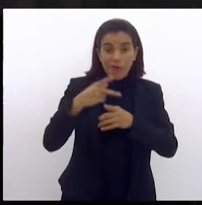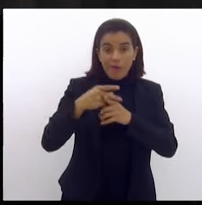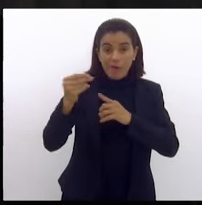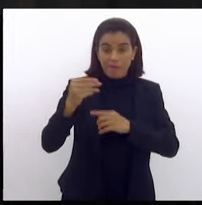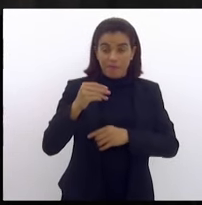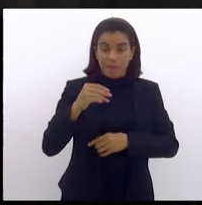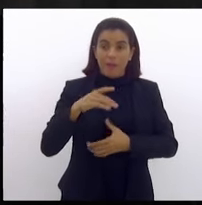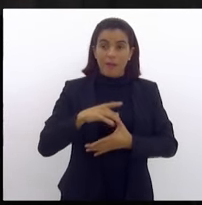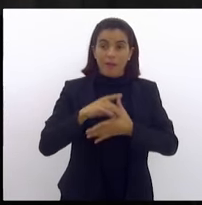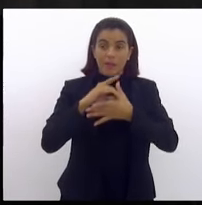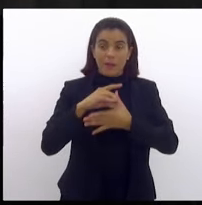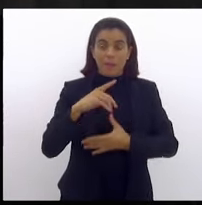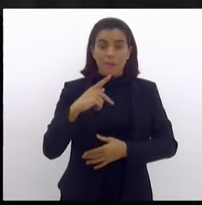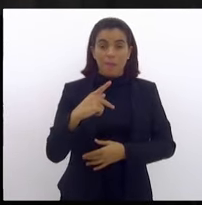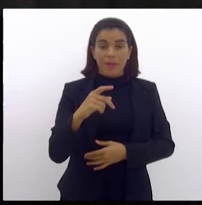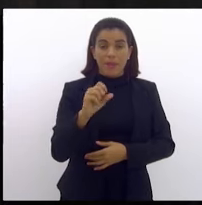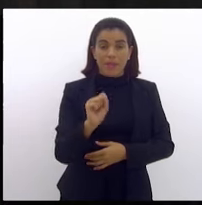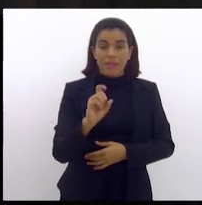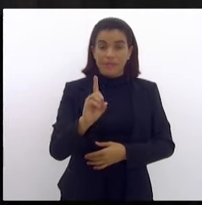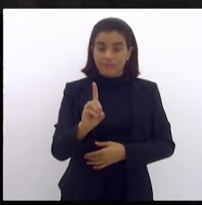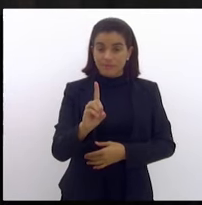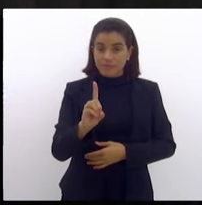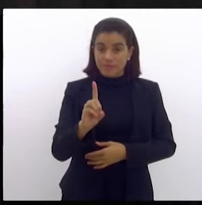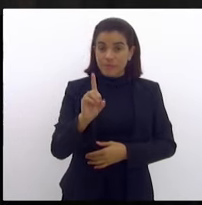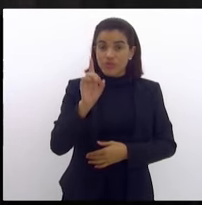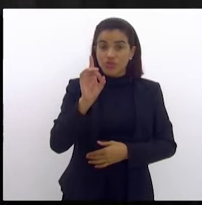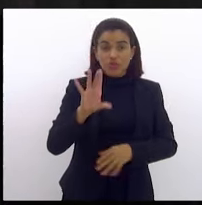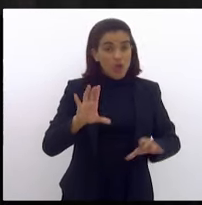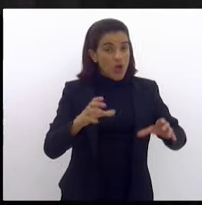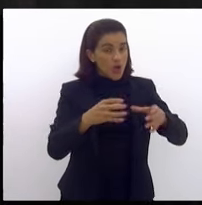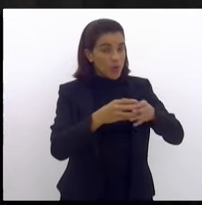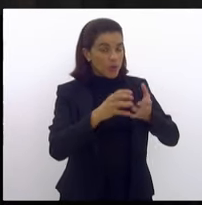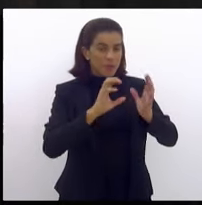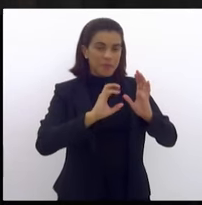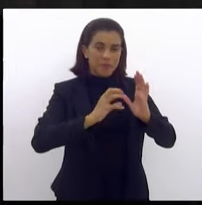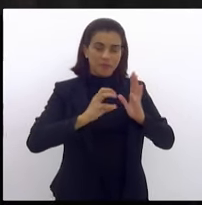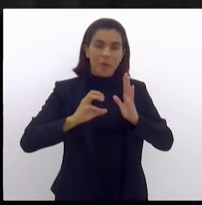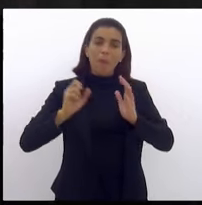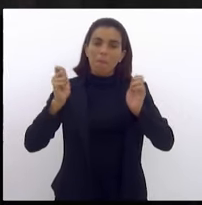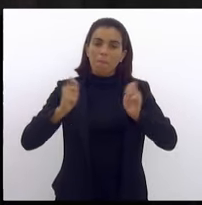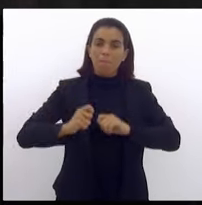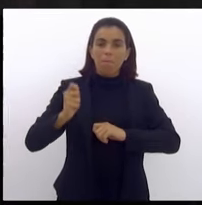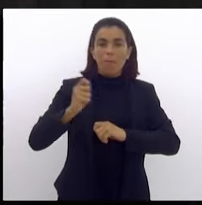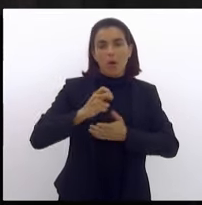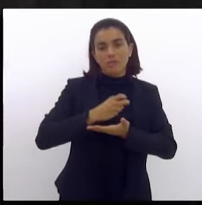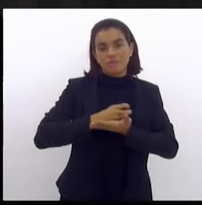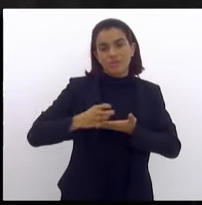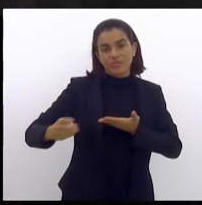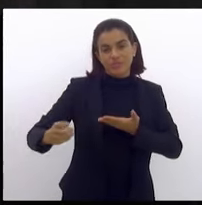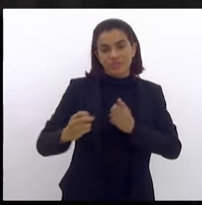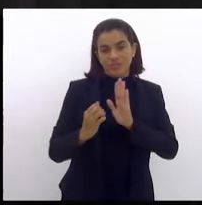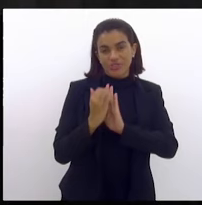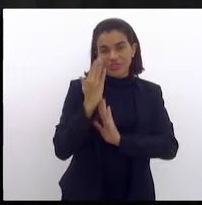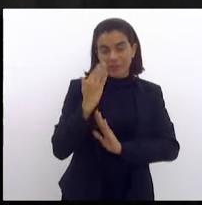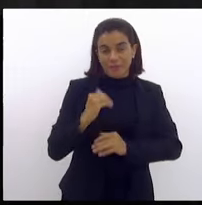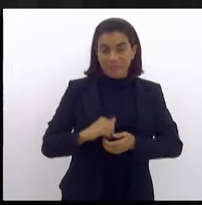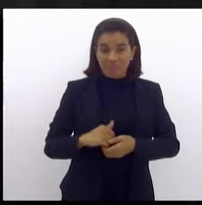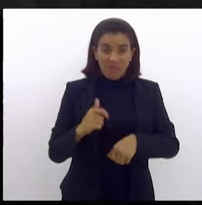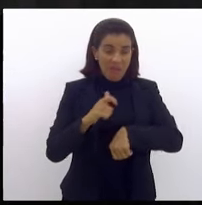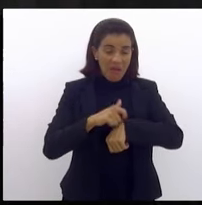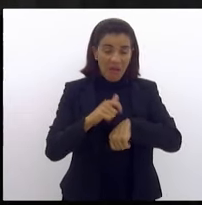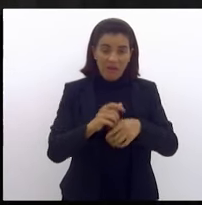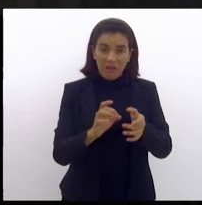do PSD. E só e somente eles podem me tirar da liderança. Na hora que